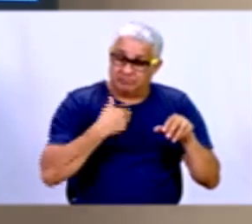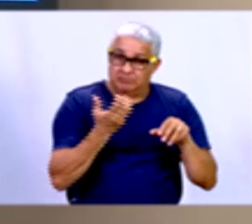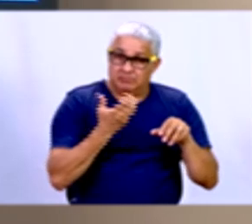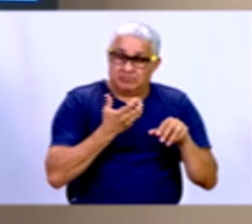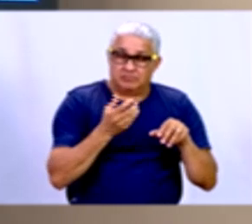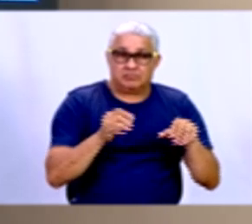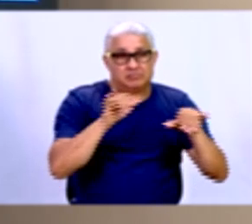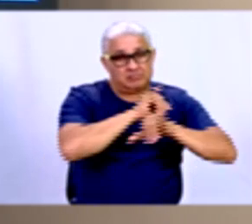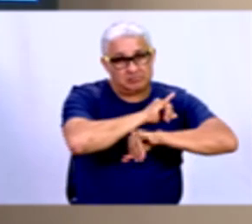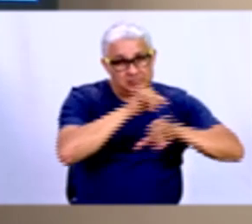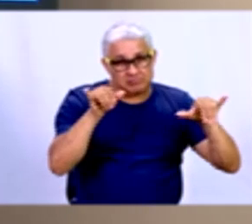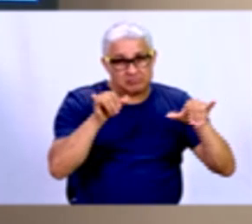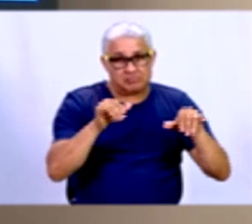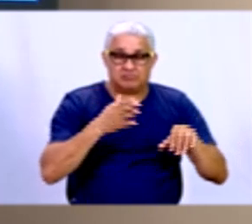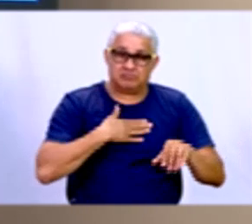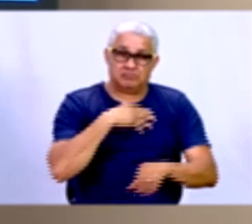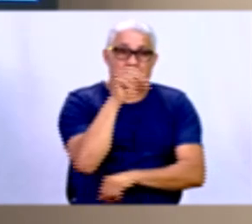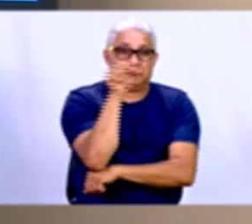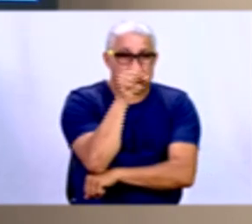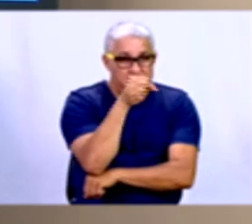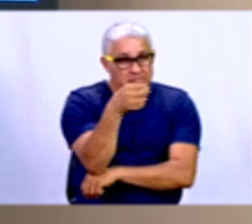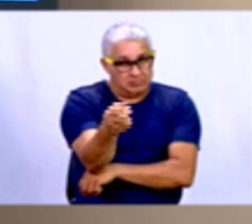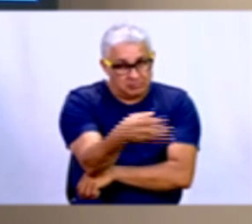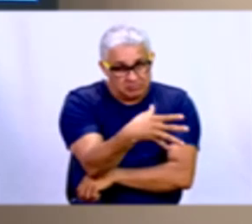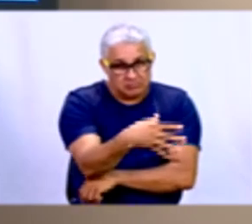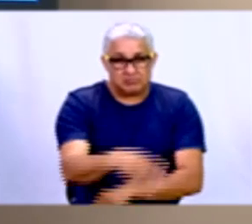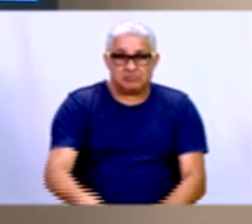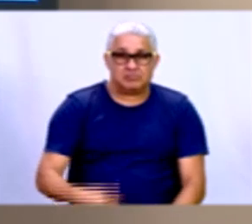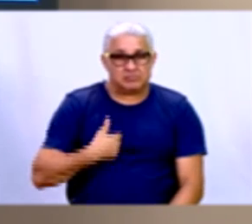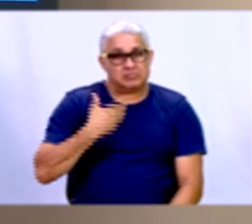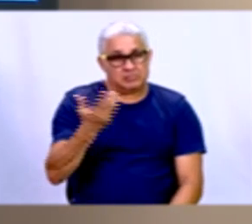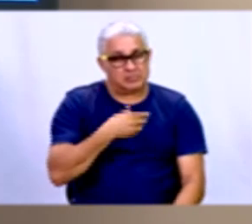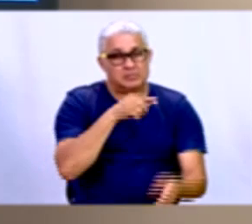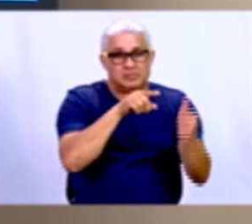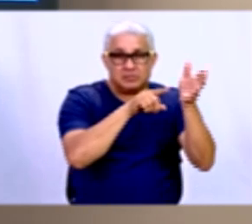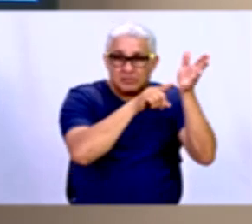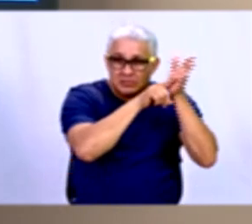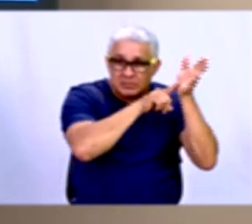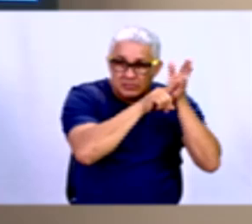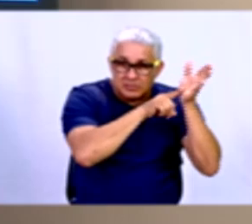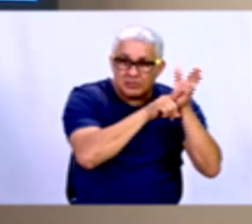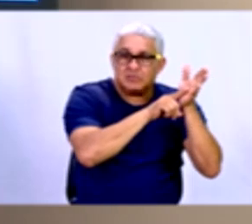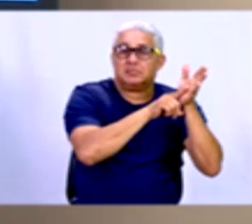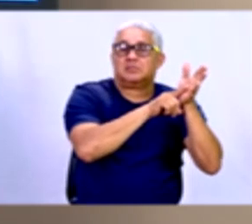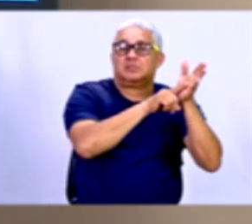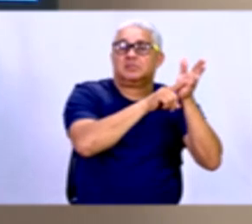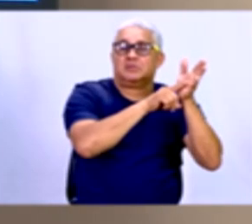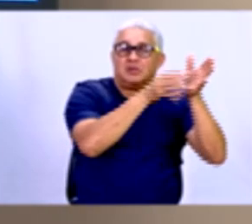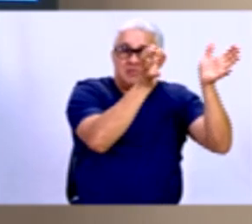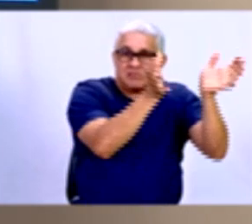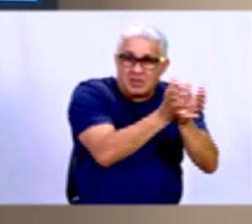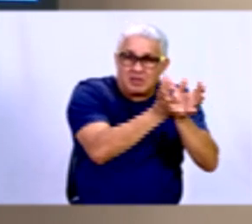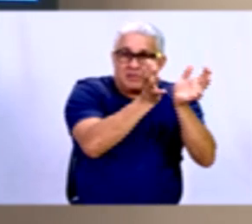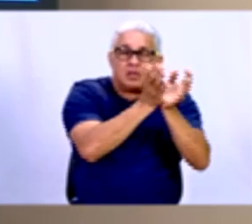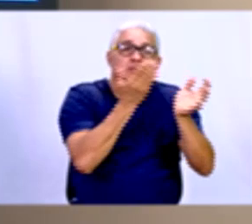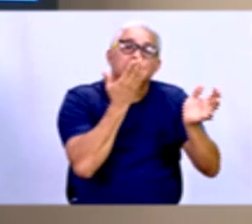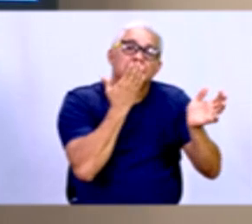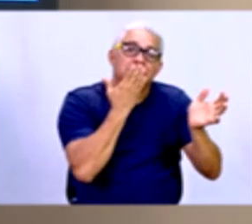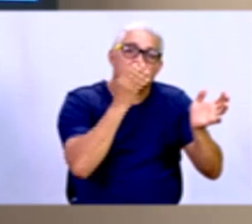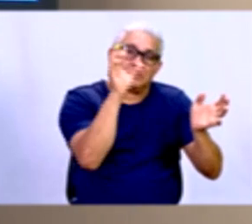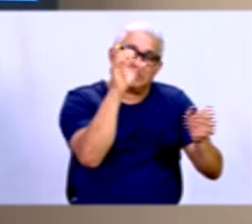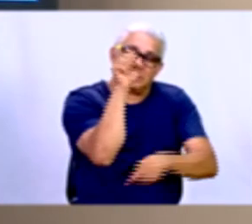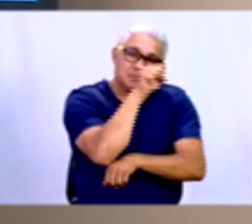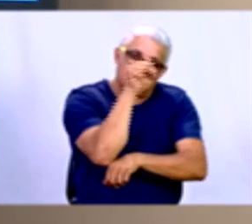ali, Meu Carro Novo, se eu quero pesquisar por categoria de tipo de carro, se eu quero pesquisar